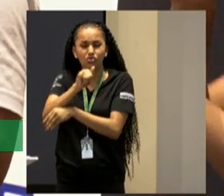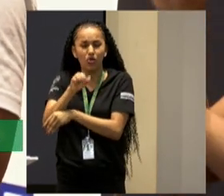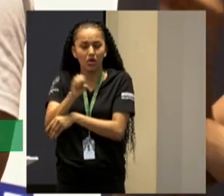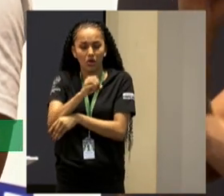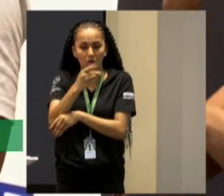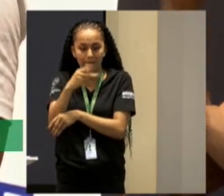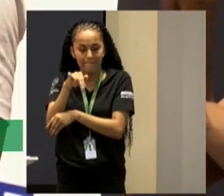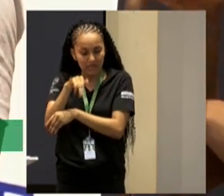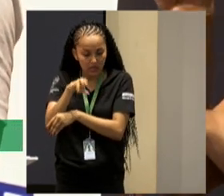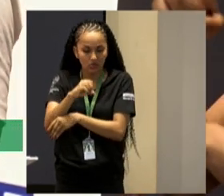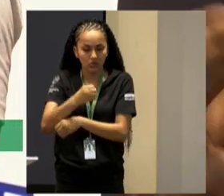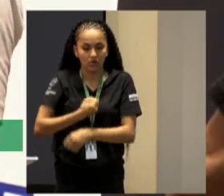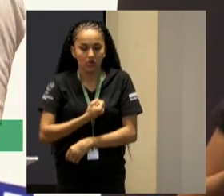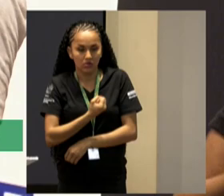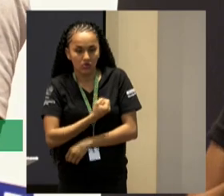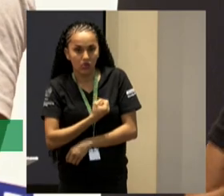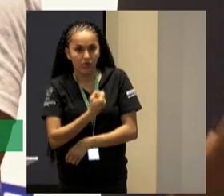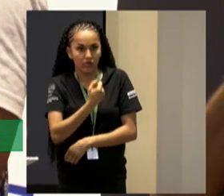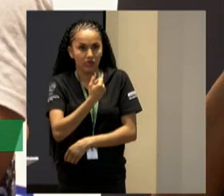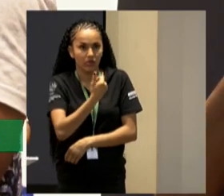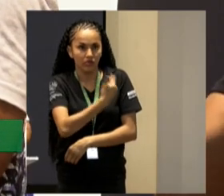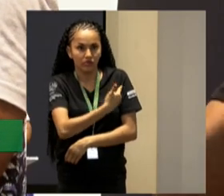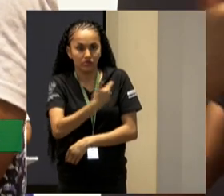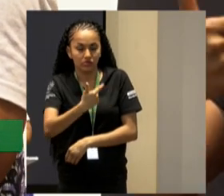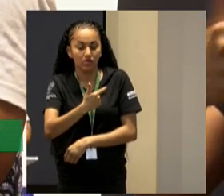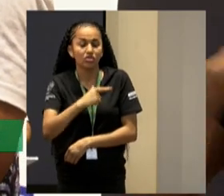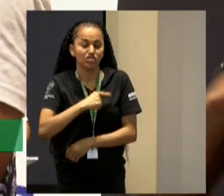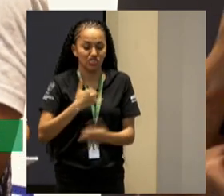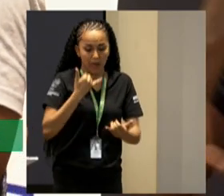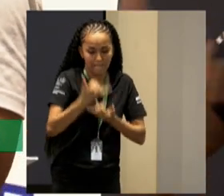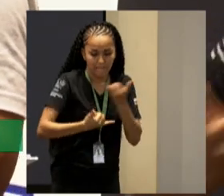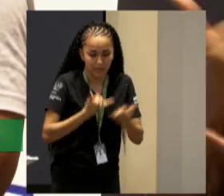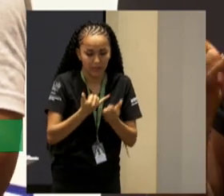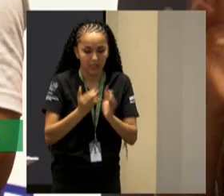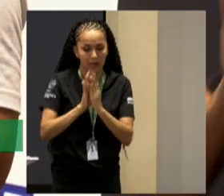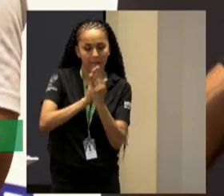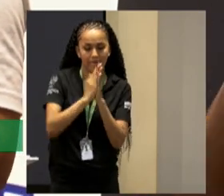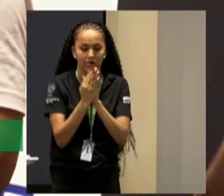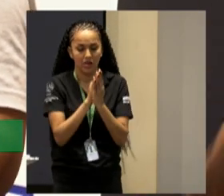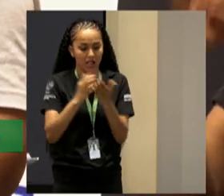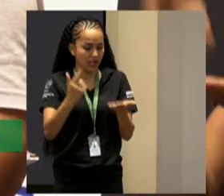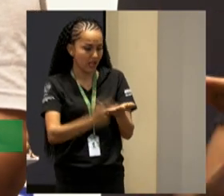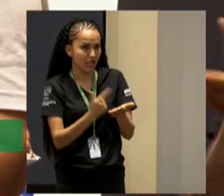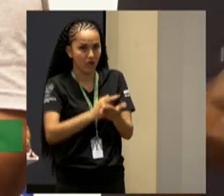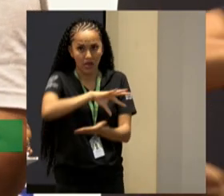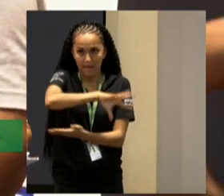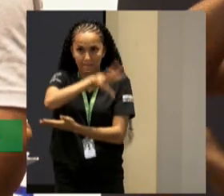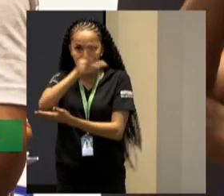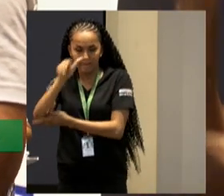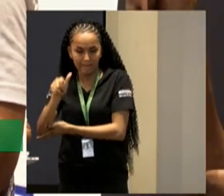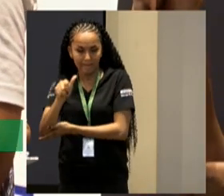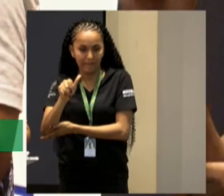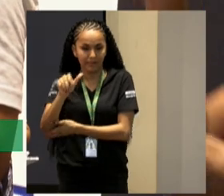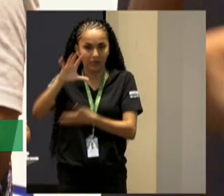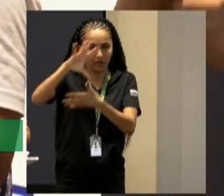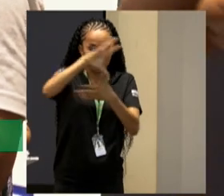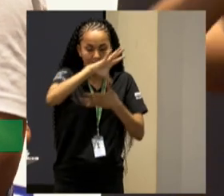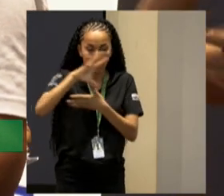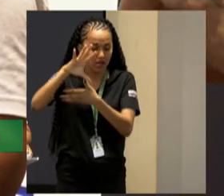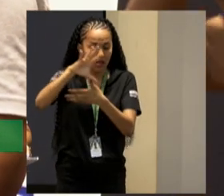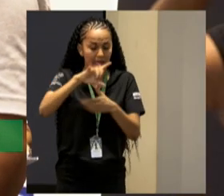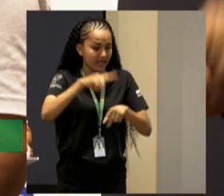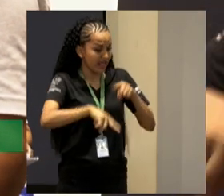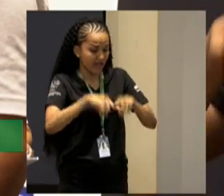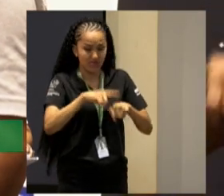nós tínhamos bonecos e bonecas, jogos, CD-teca, livros, mapas da África, coisas que a rede ainda não tinha.